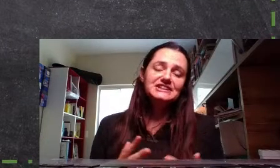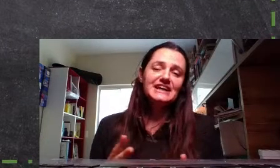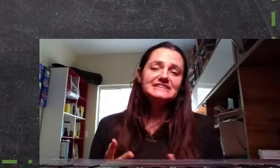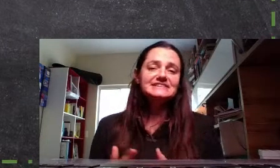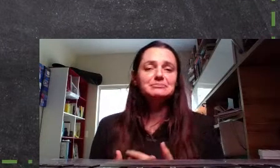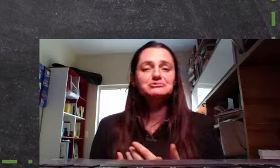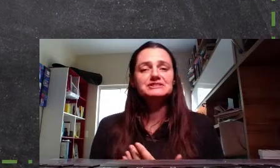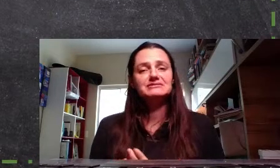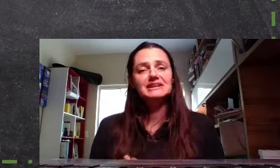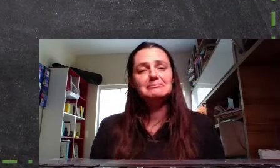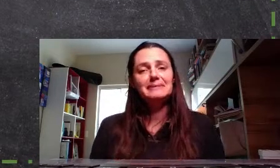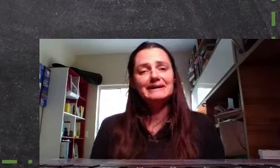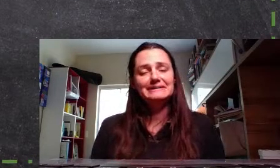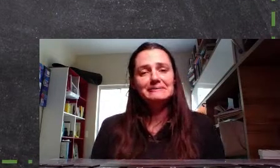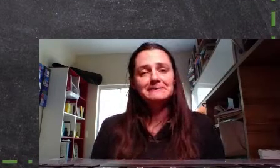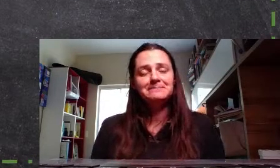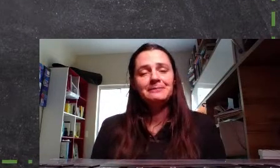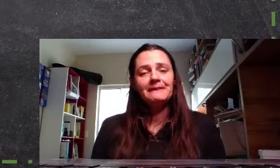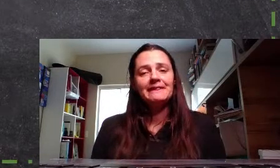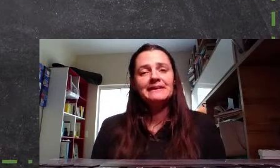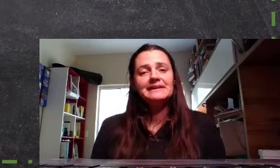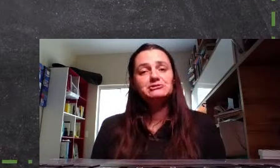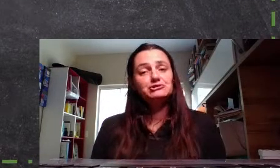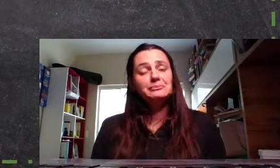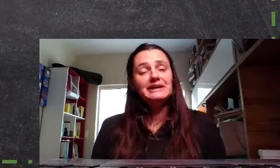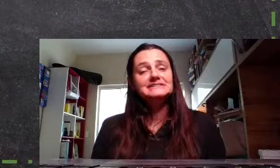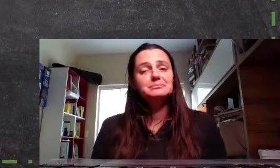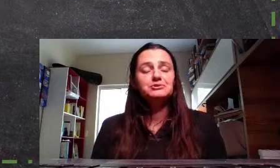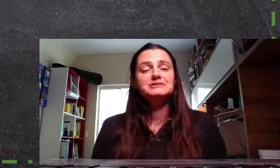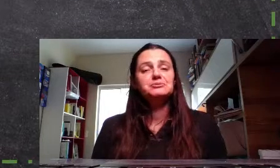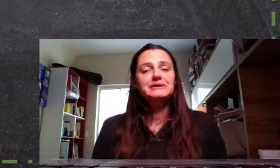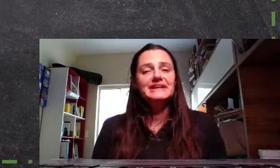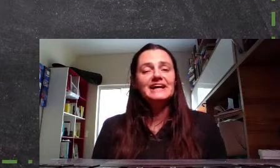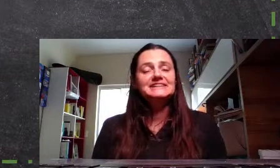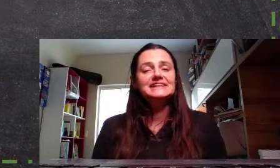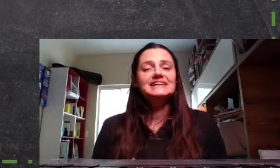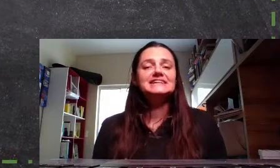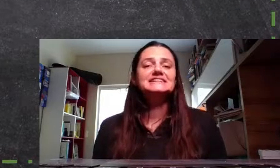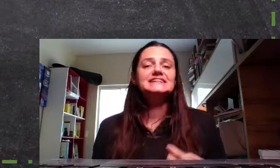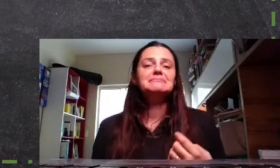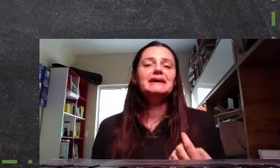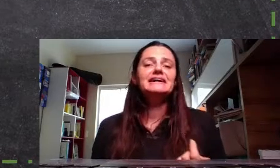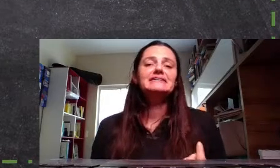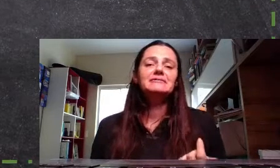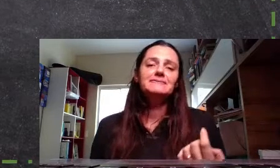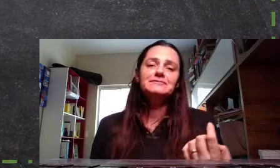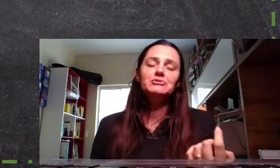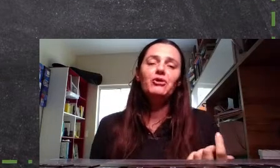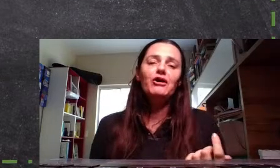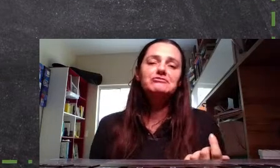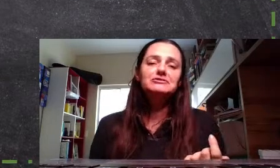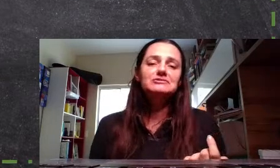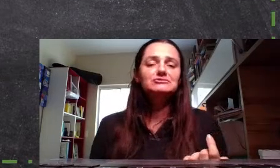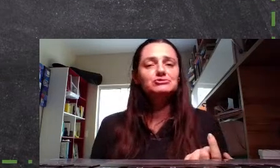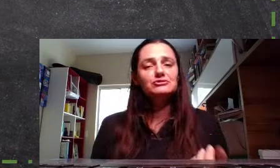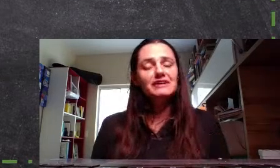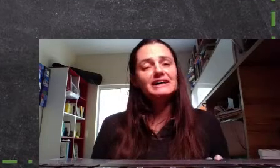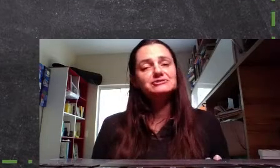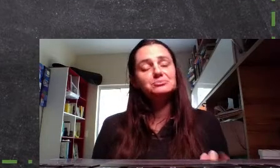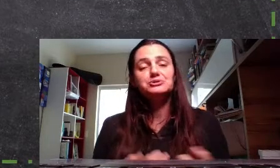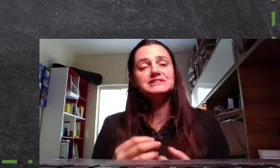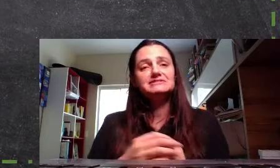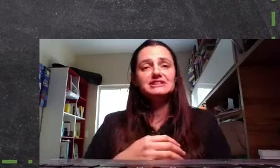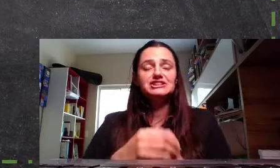assim que a gente nasce, essa produção ela para. E todo mês depois da puberdade, a gente libera um óvulo